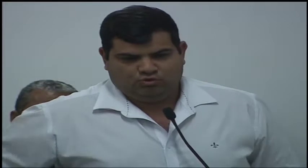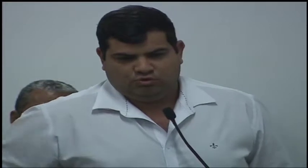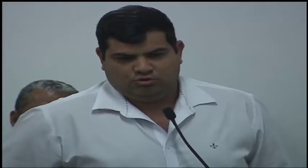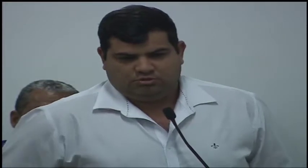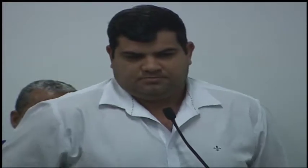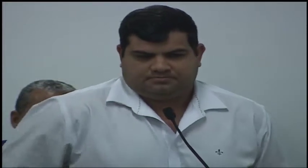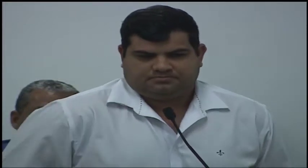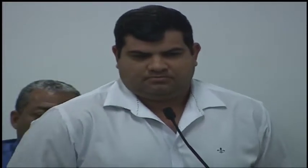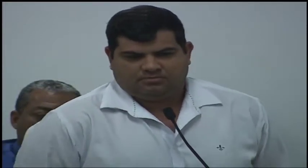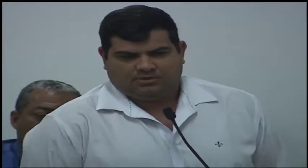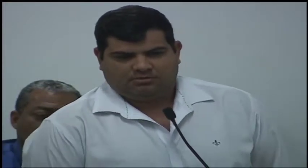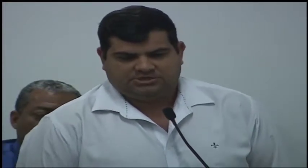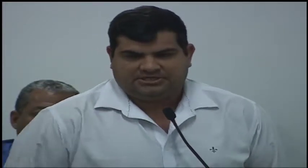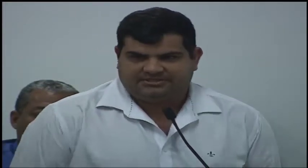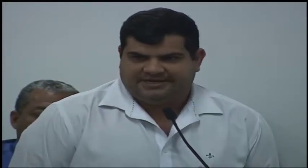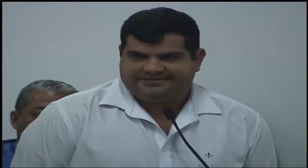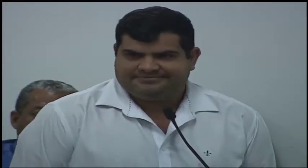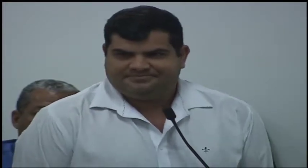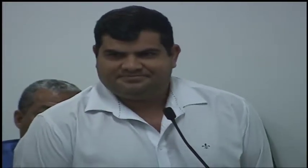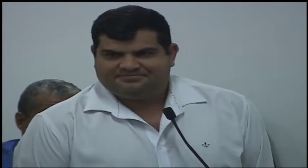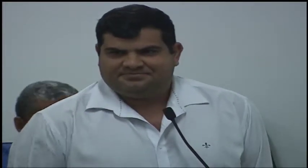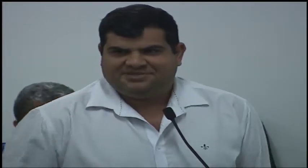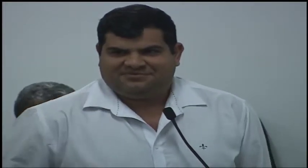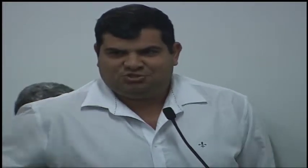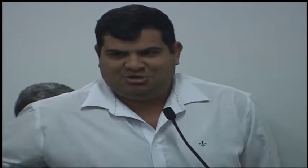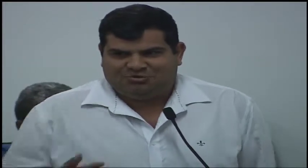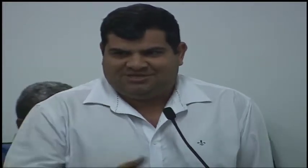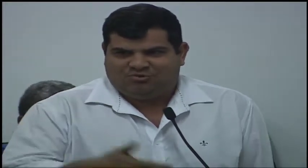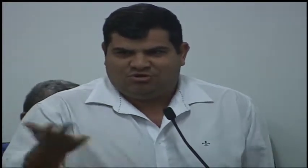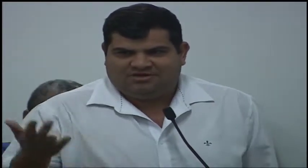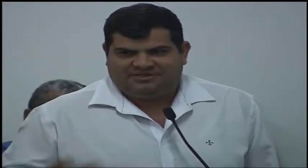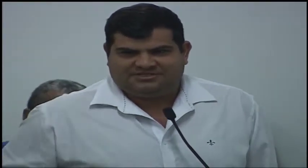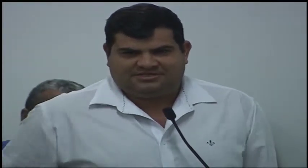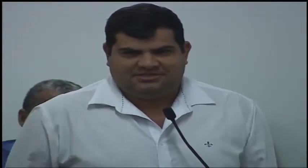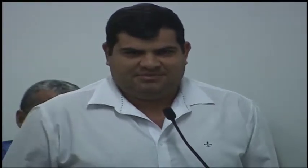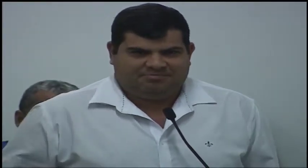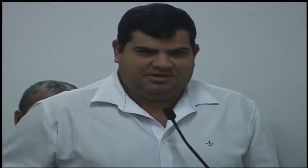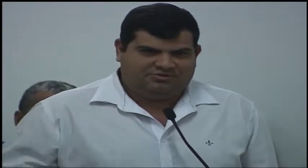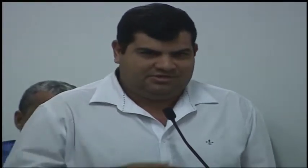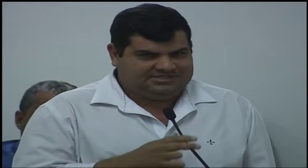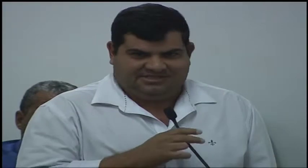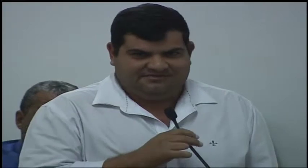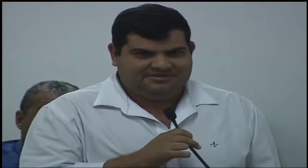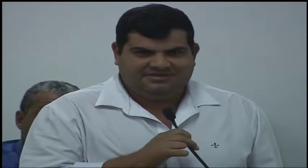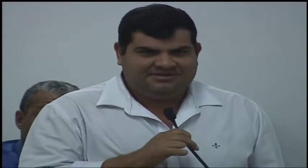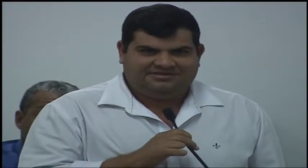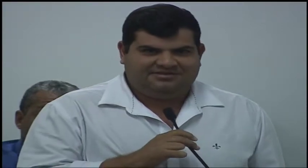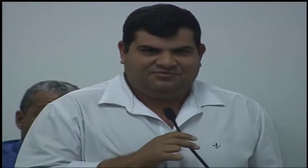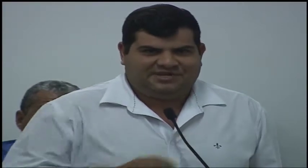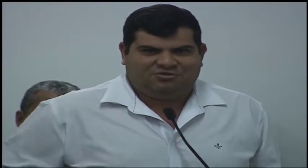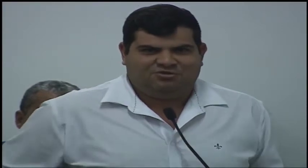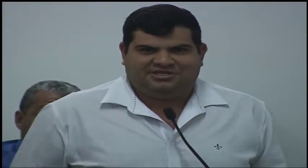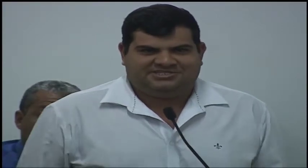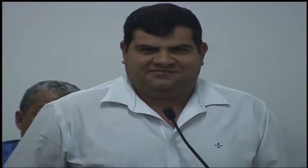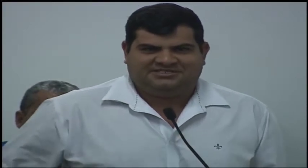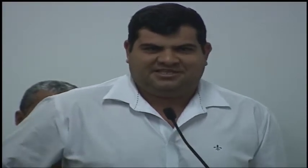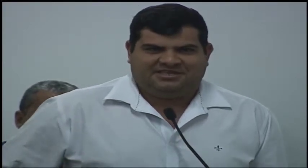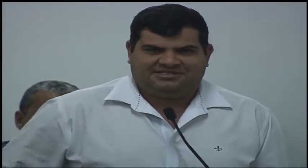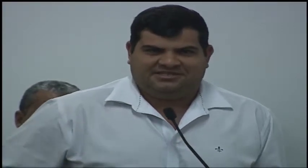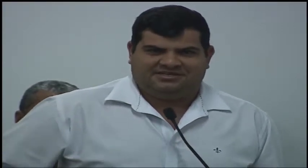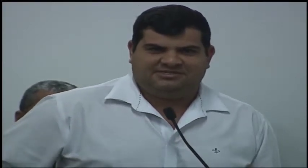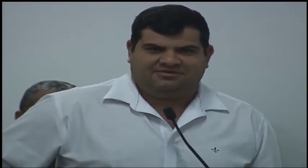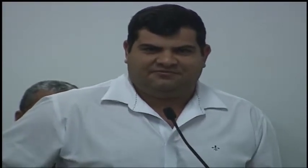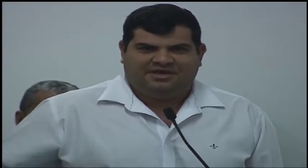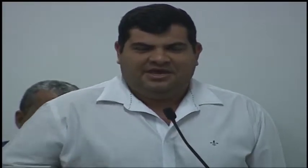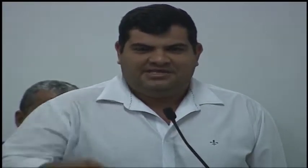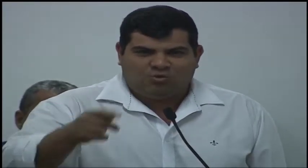sobre o Santander. Falei de uma coisa boa, agora eu quero falar de Santander. Me perdoa, Estevão. Eu não fiquei contente com a visita deles